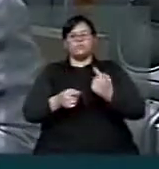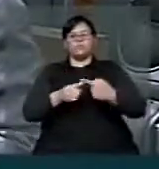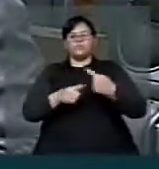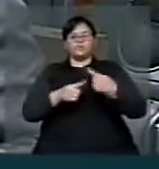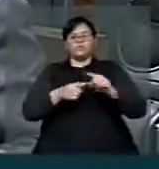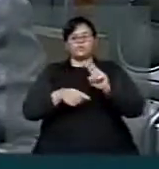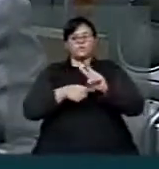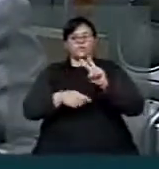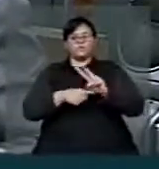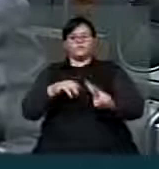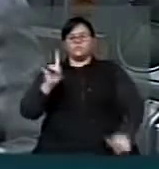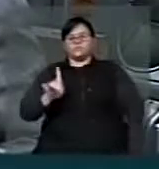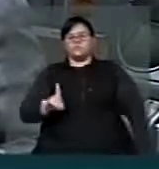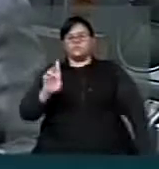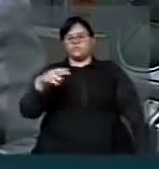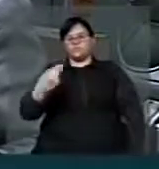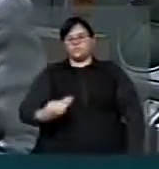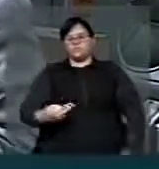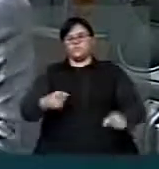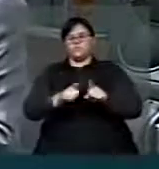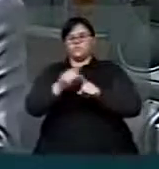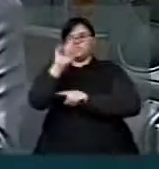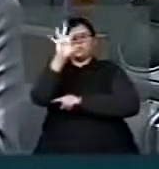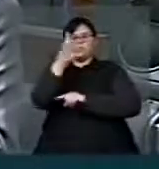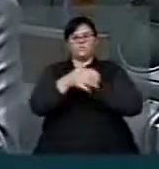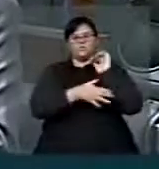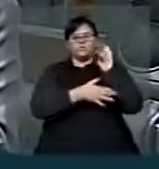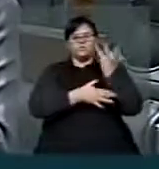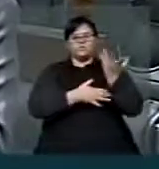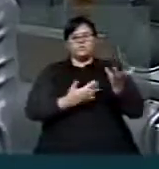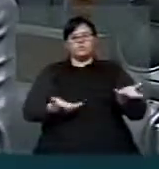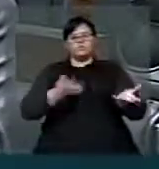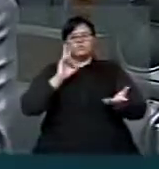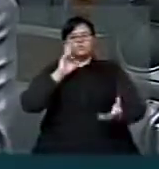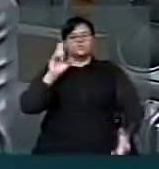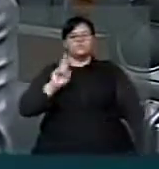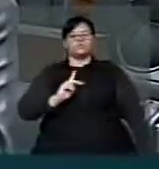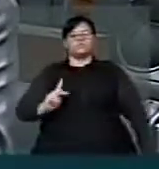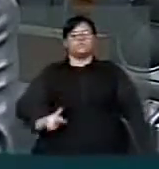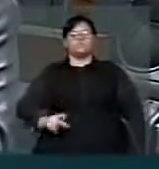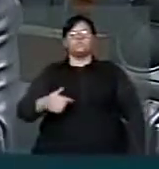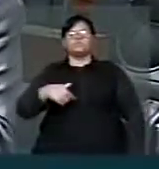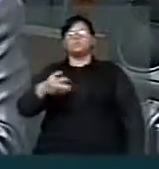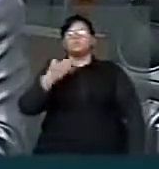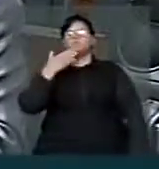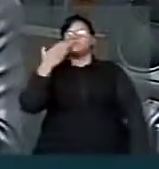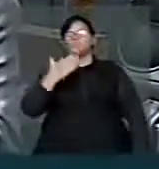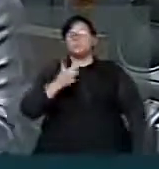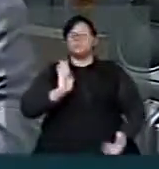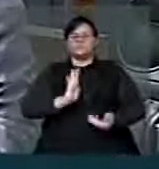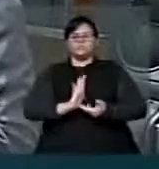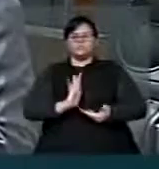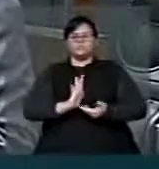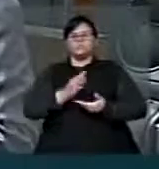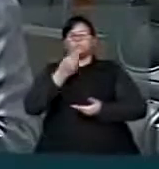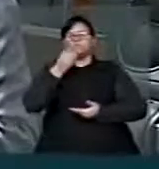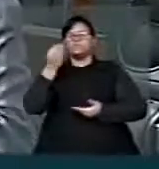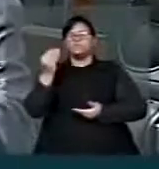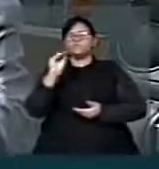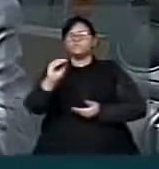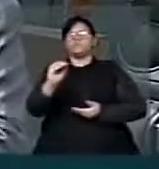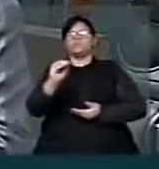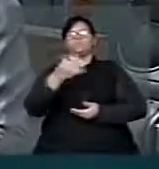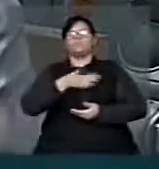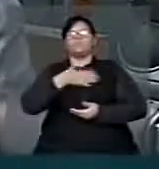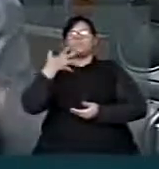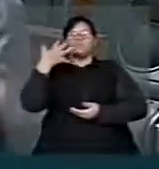meio ambiente. Então, senhor presidente, queria pedir à casa que esse meu pronunciamento pudesse constar nos meios de comunicação